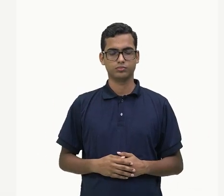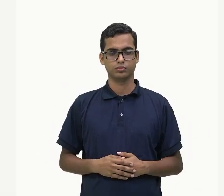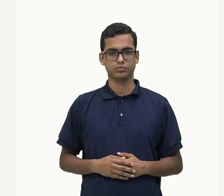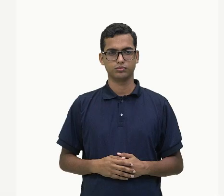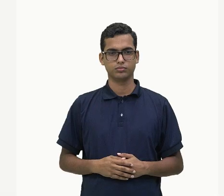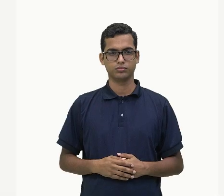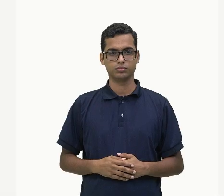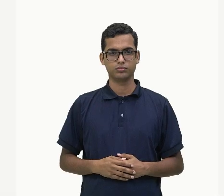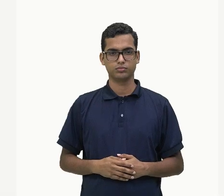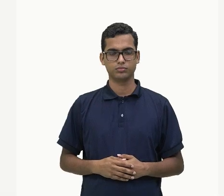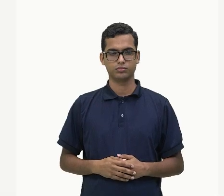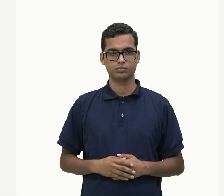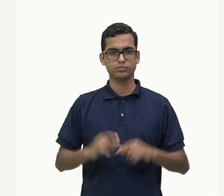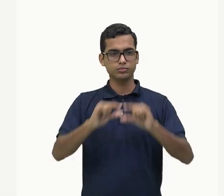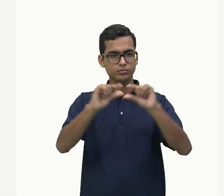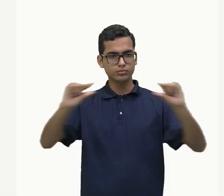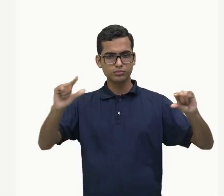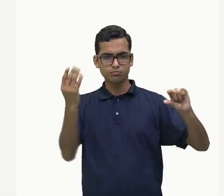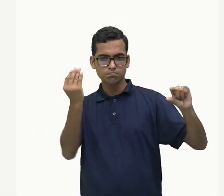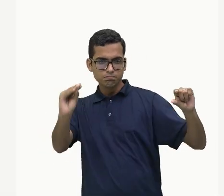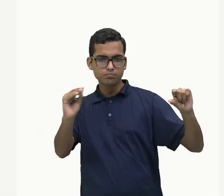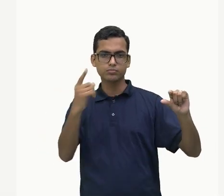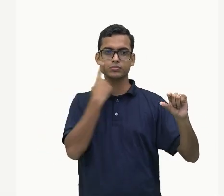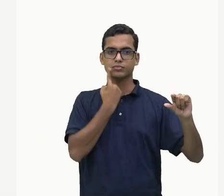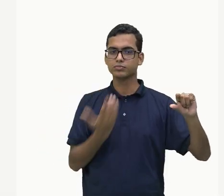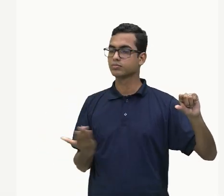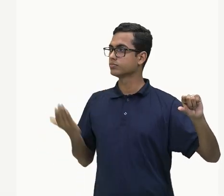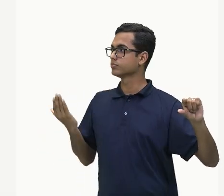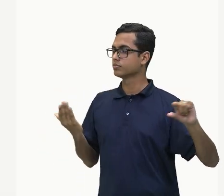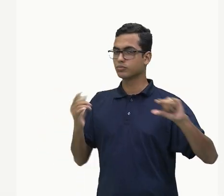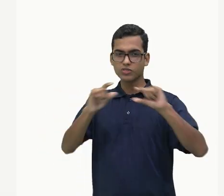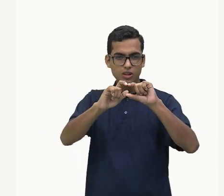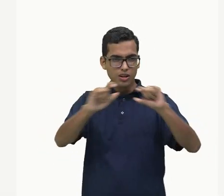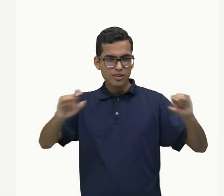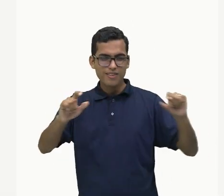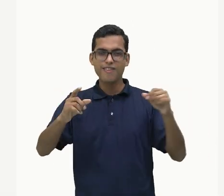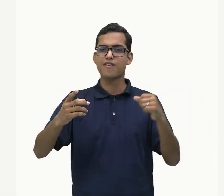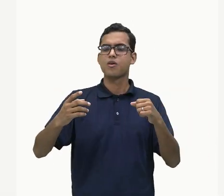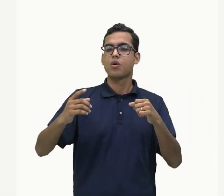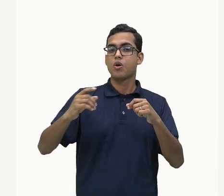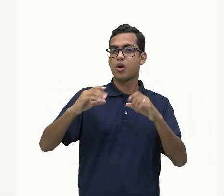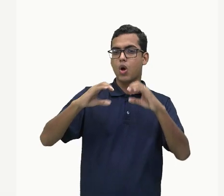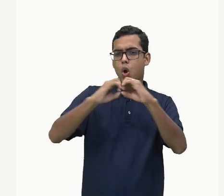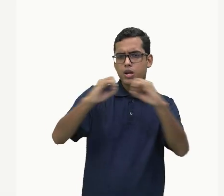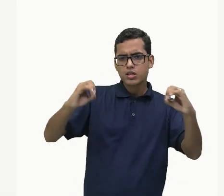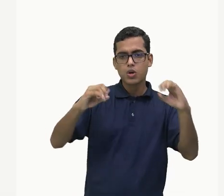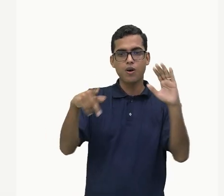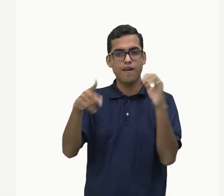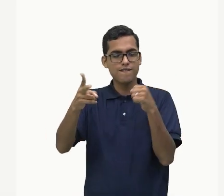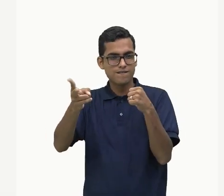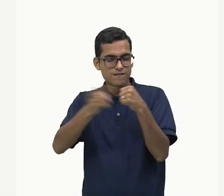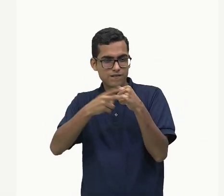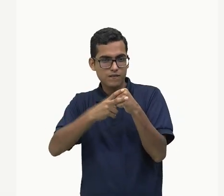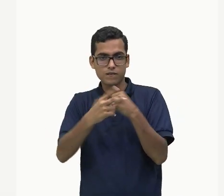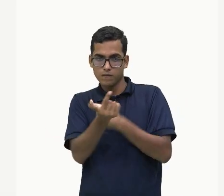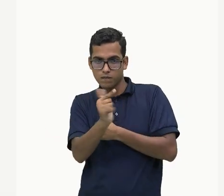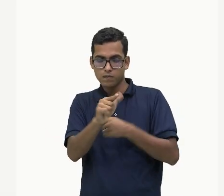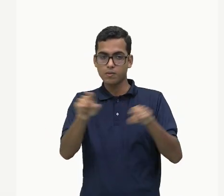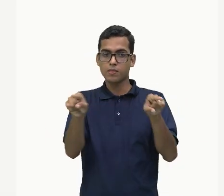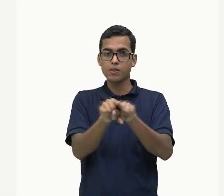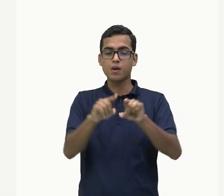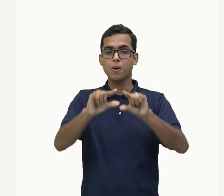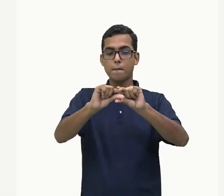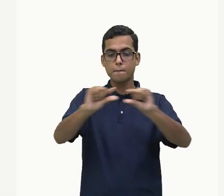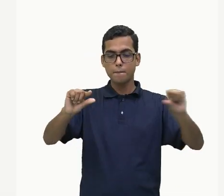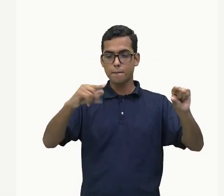período, tá? Oração é uma frase que tem verbo e período é uma junção, então, de